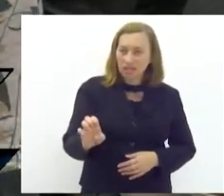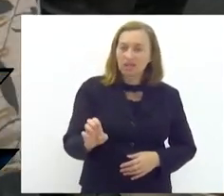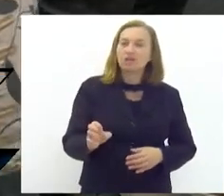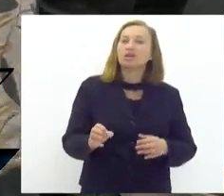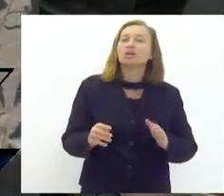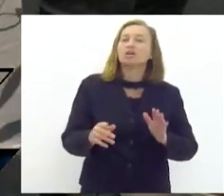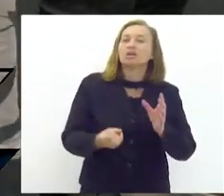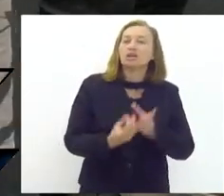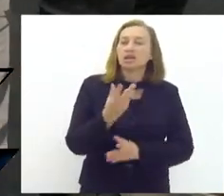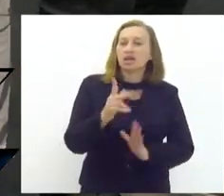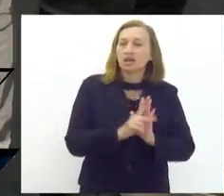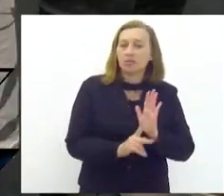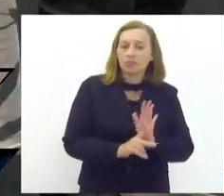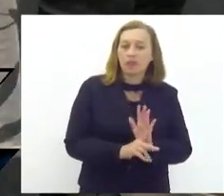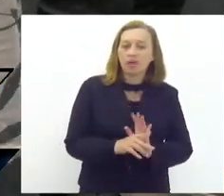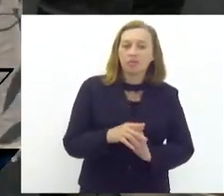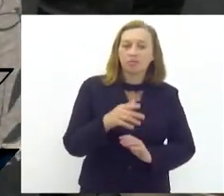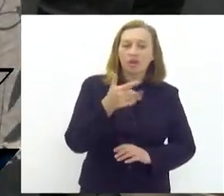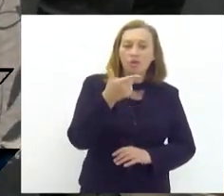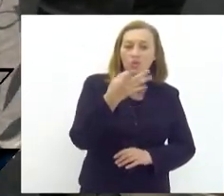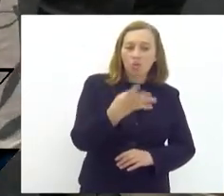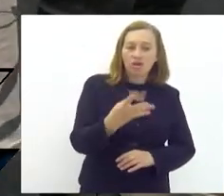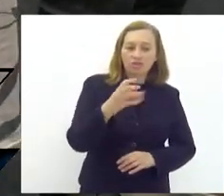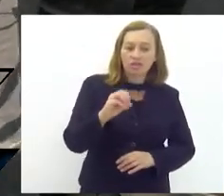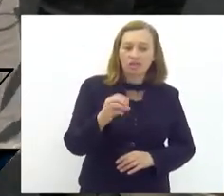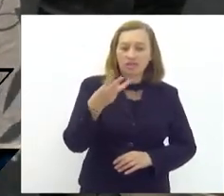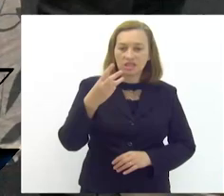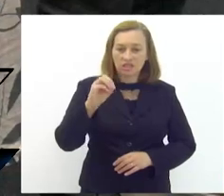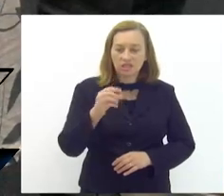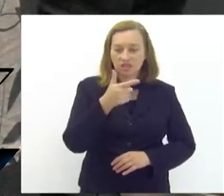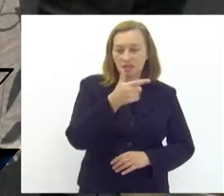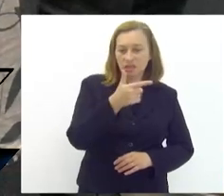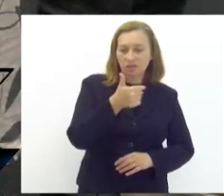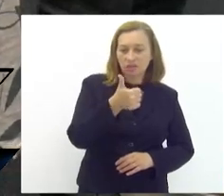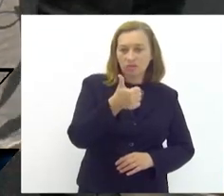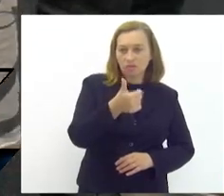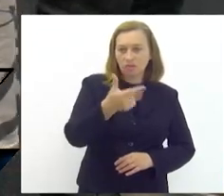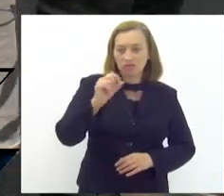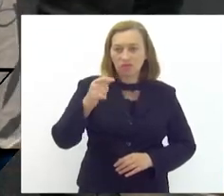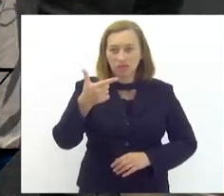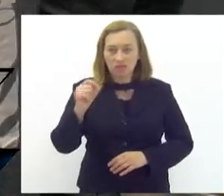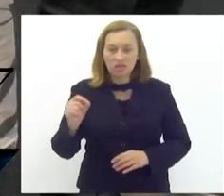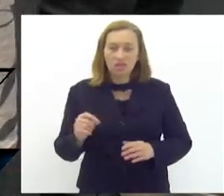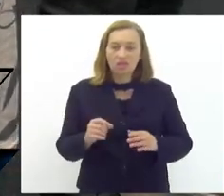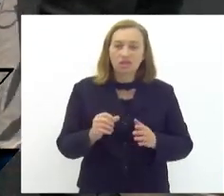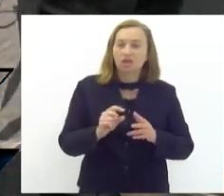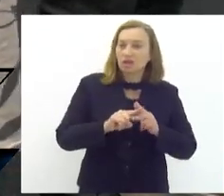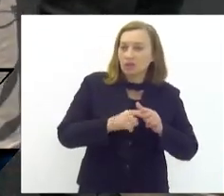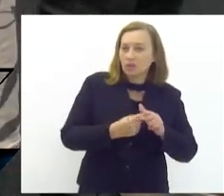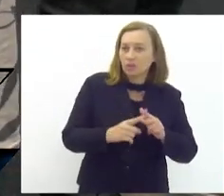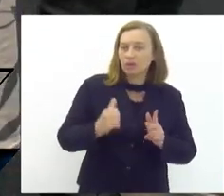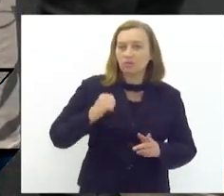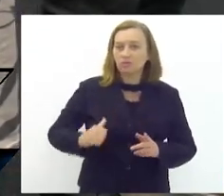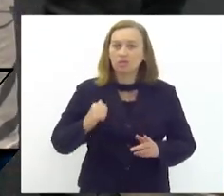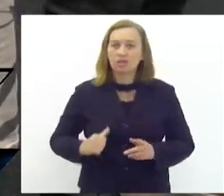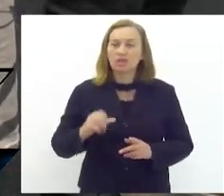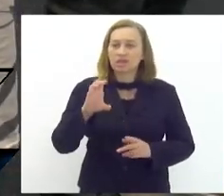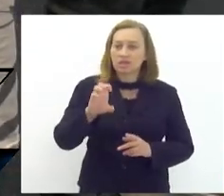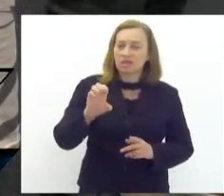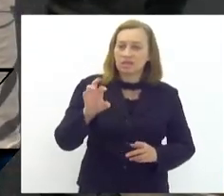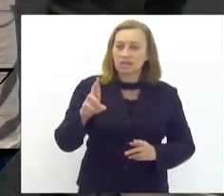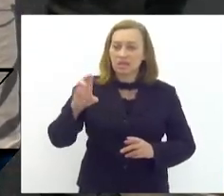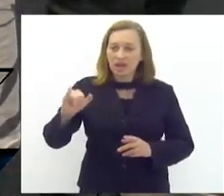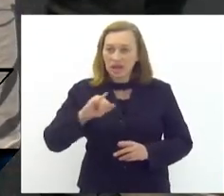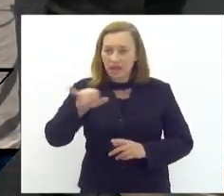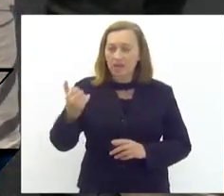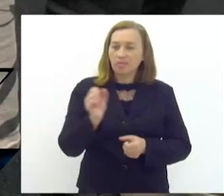pl 430/2023 que autoriza o reajuste de bolsas de estudos e pesquisas da fundação CCR de congelada há